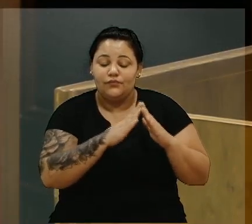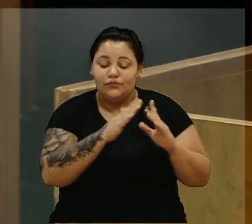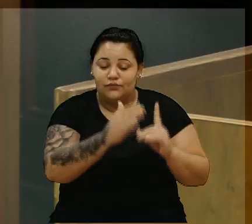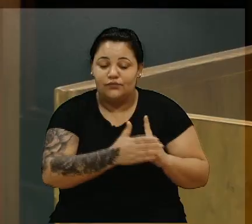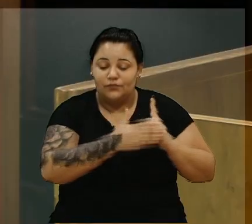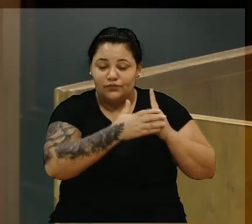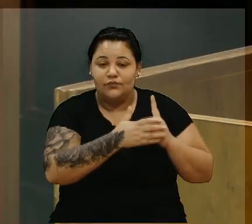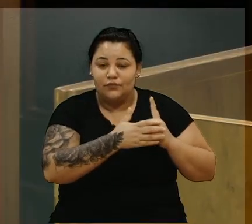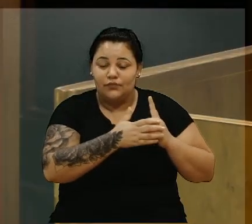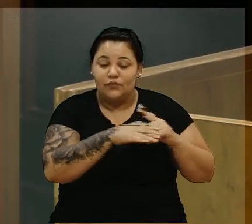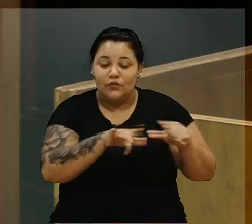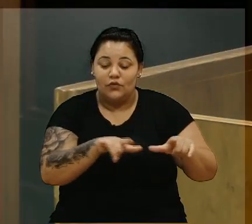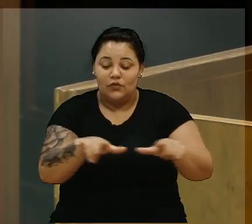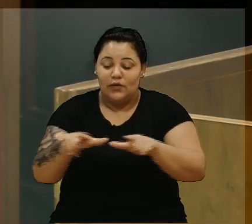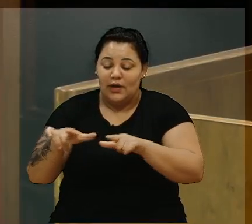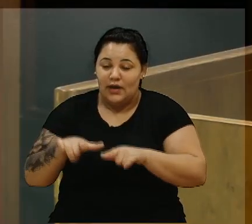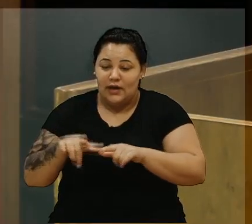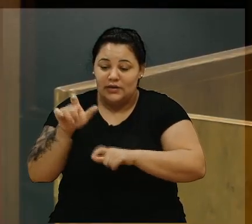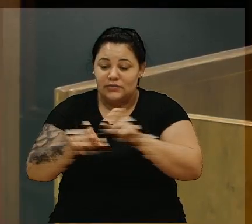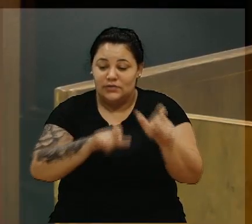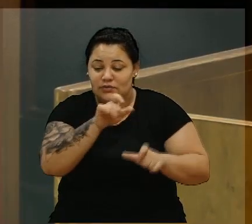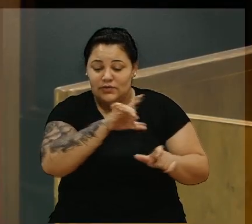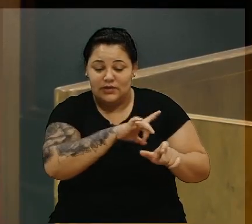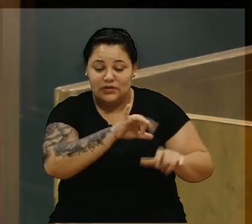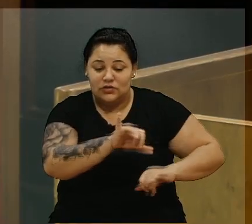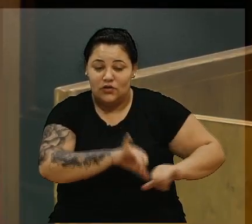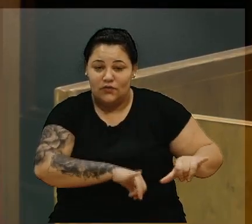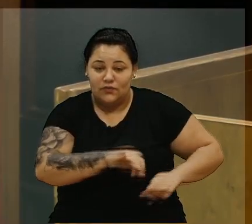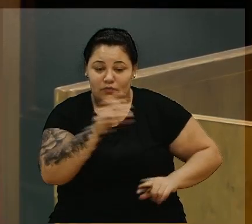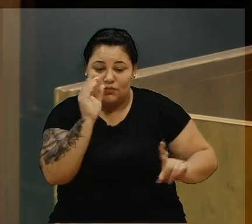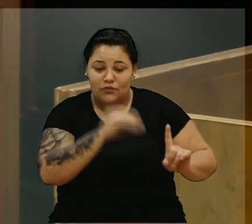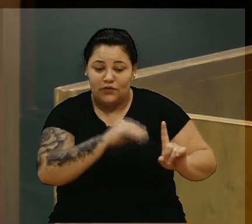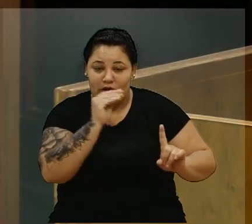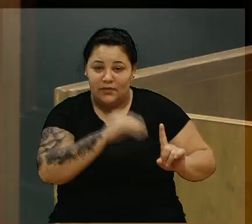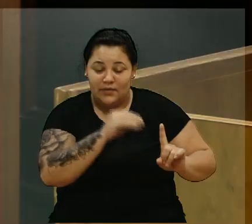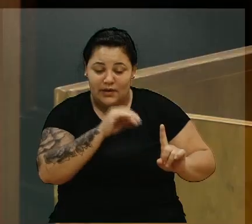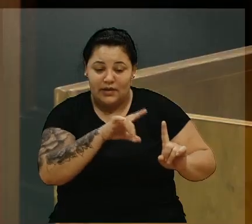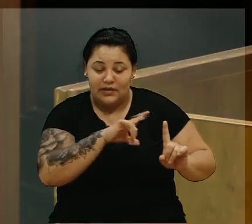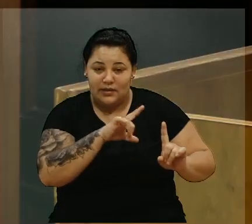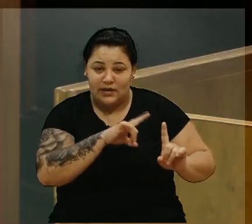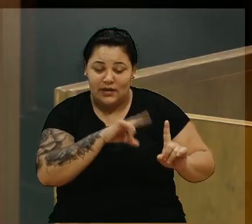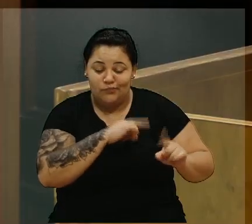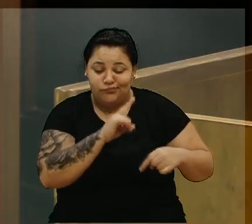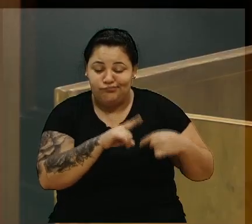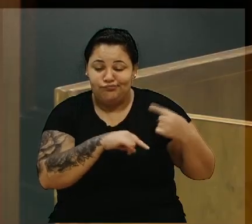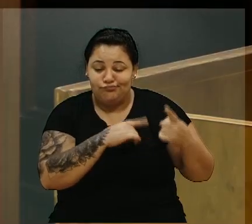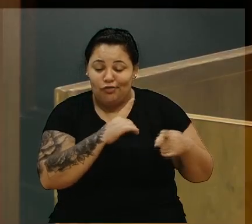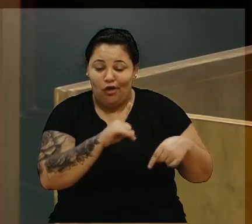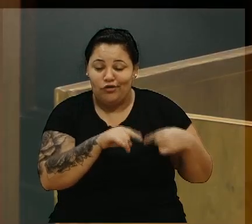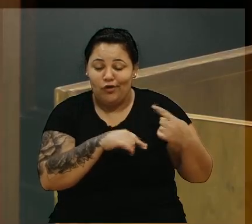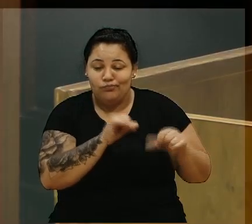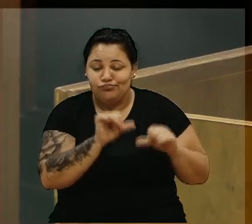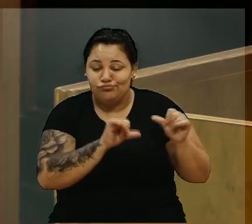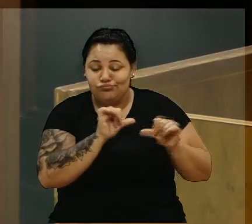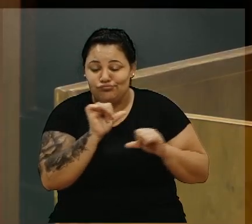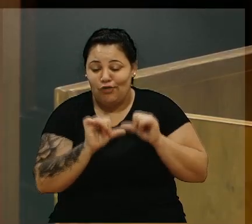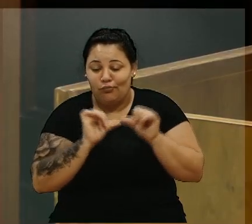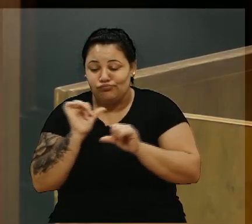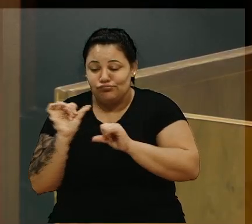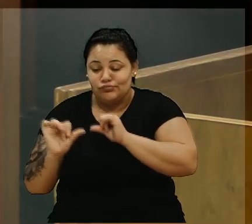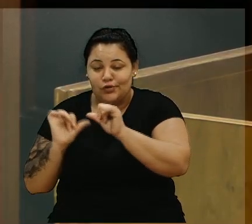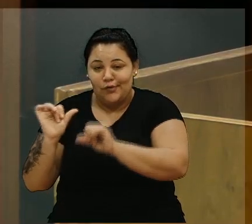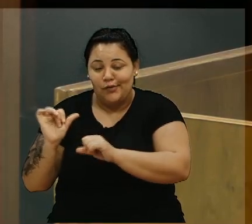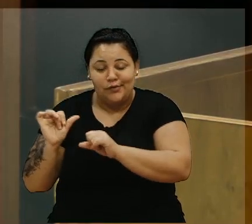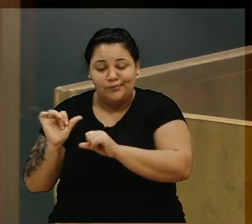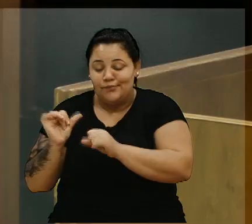onde essas pessoas em vulnerabilidade social acabam tendo, então, essa rotatividade extrema, e tudo isso